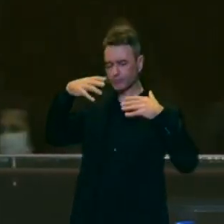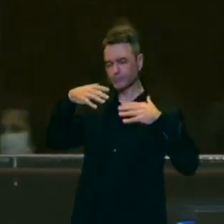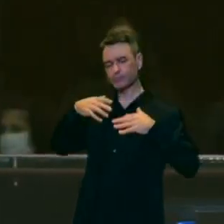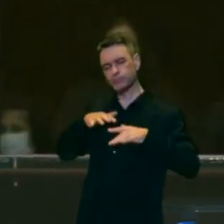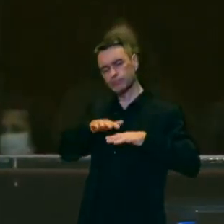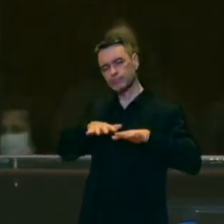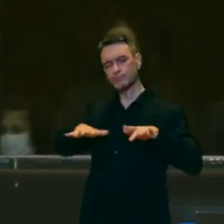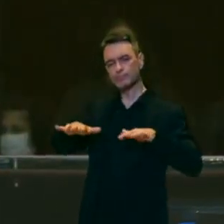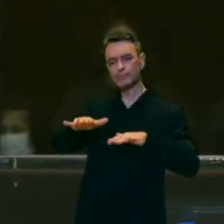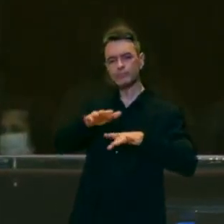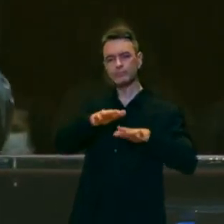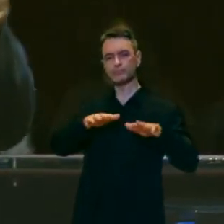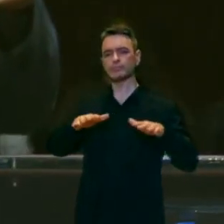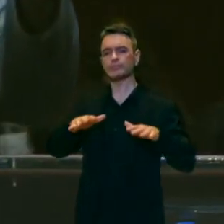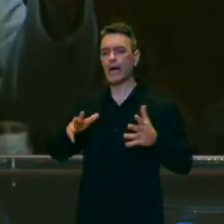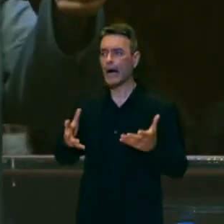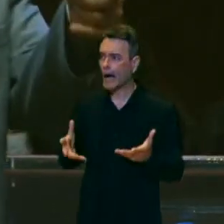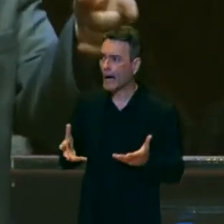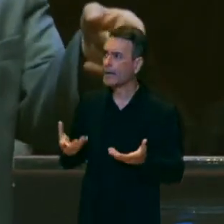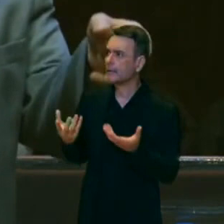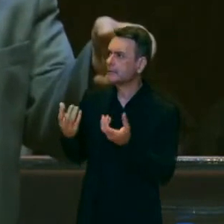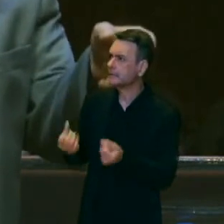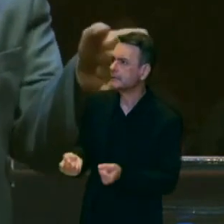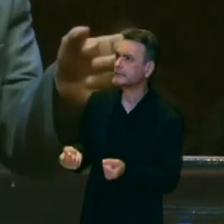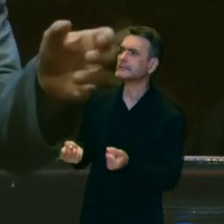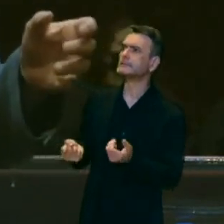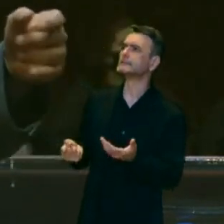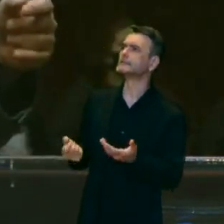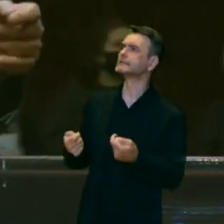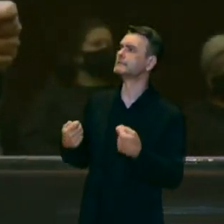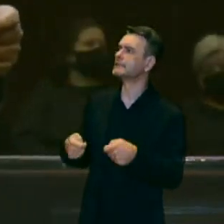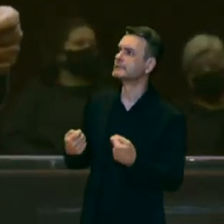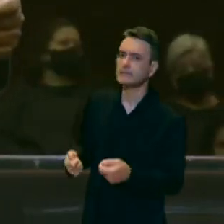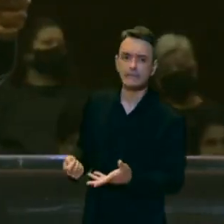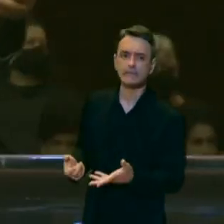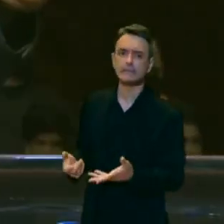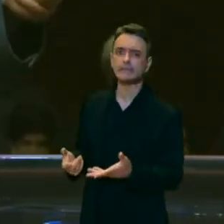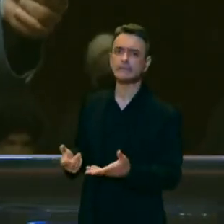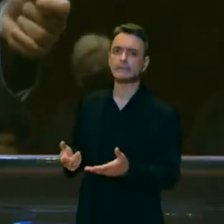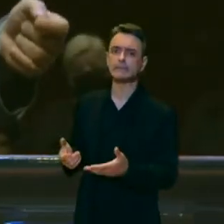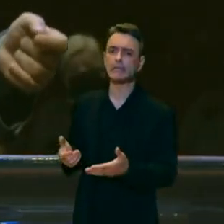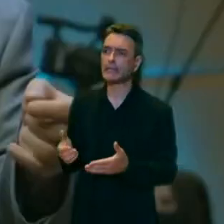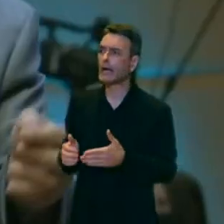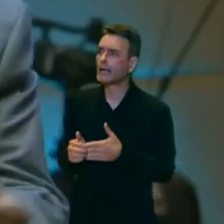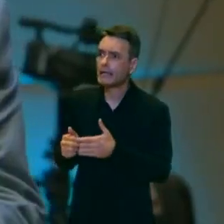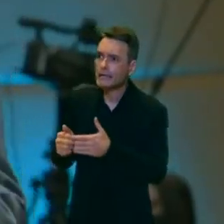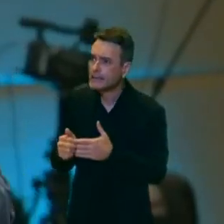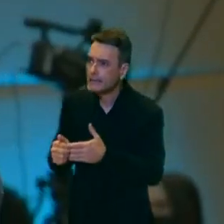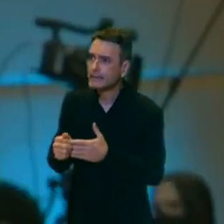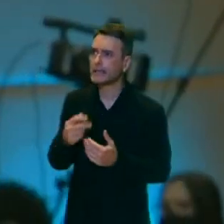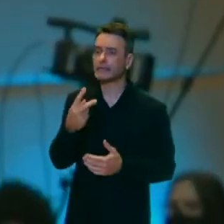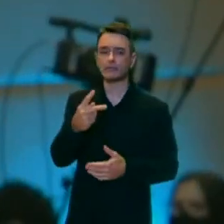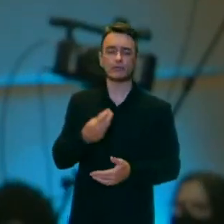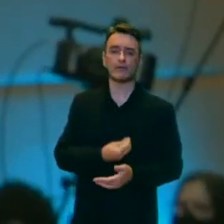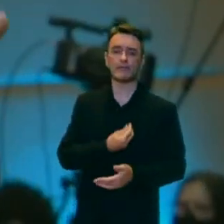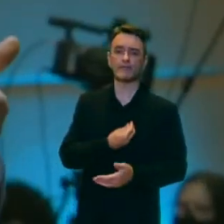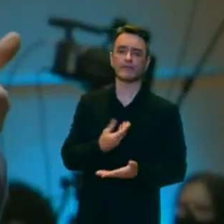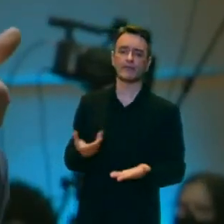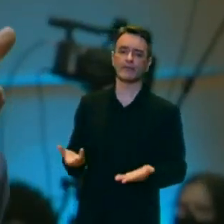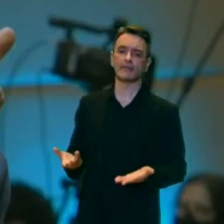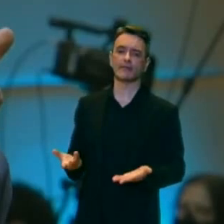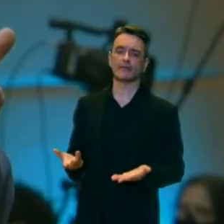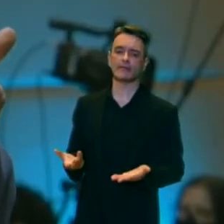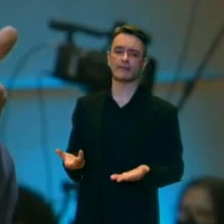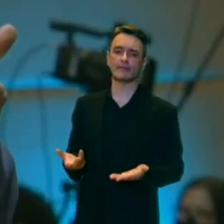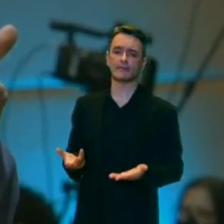se render, está na hora de se entregar, está na hora de deixar eu dirigir a tua vida. Não luta de